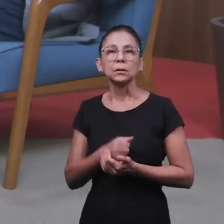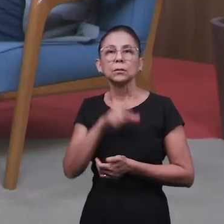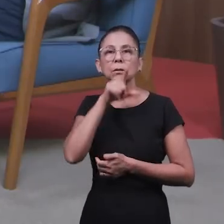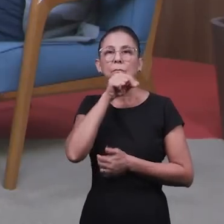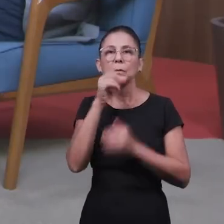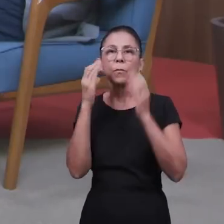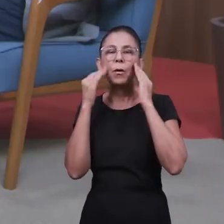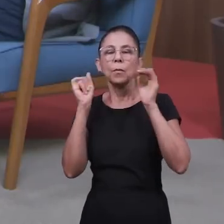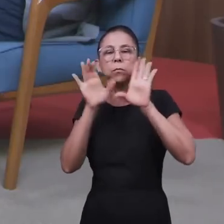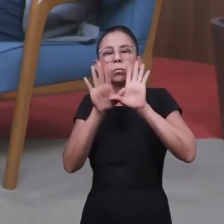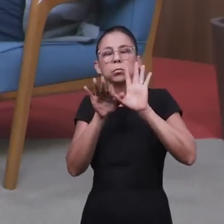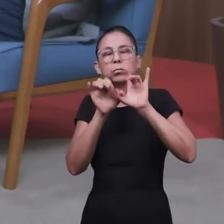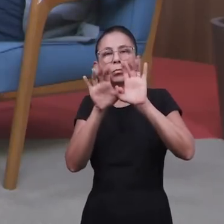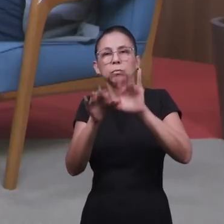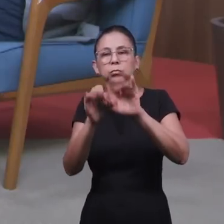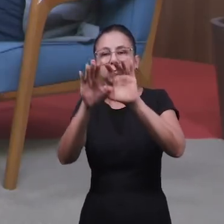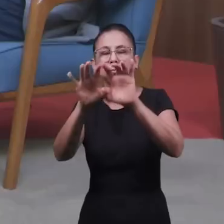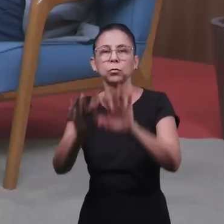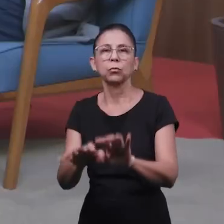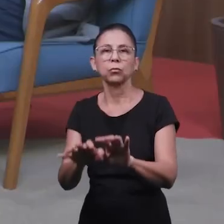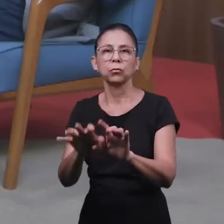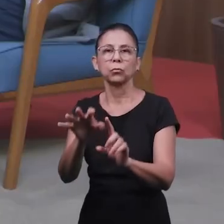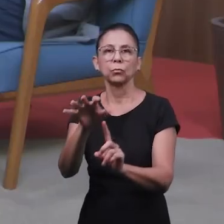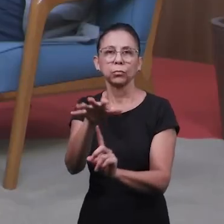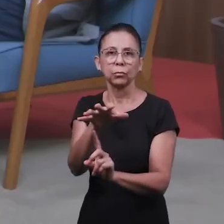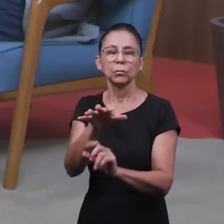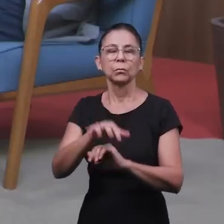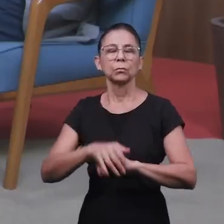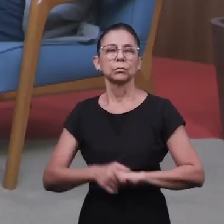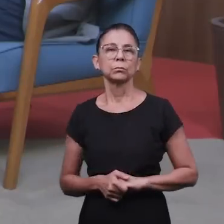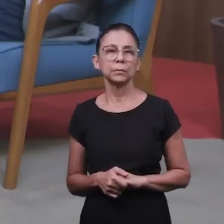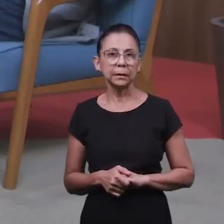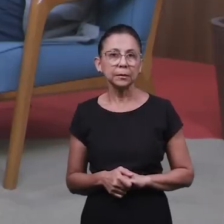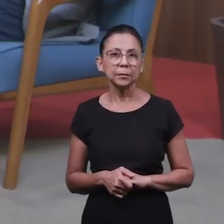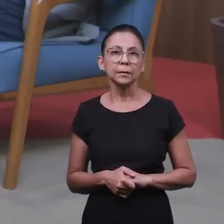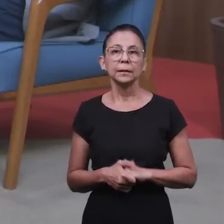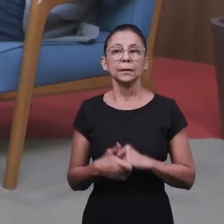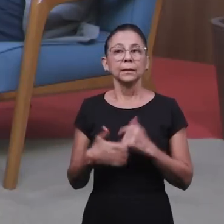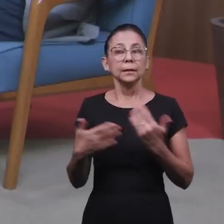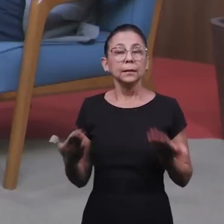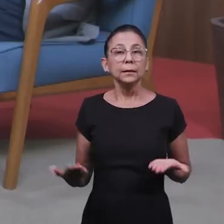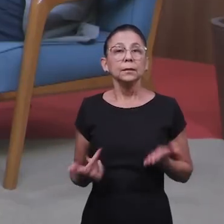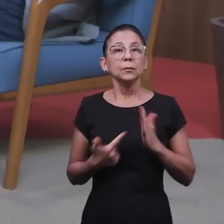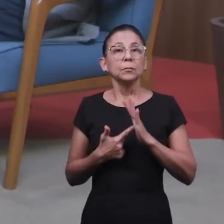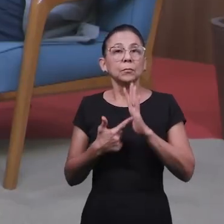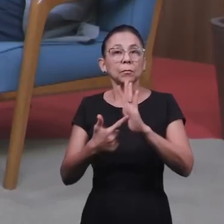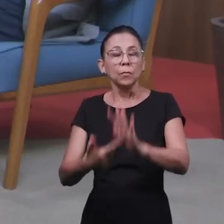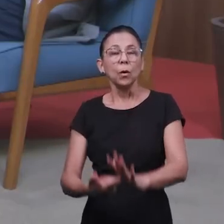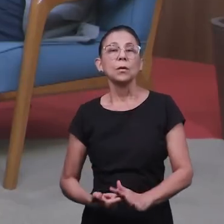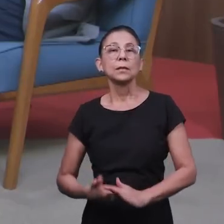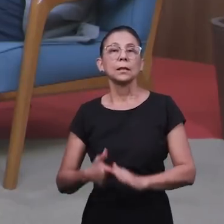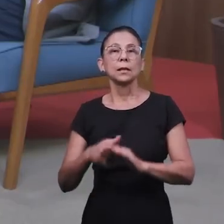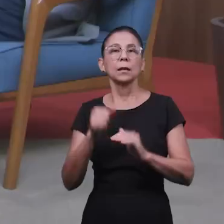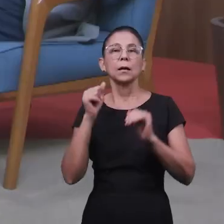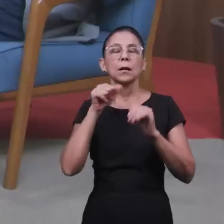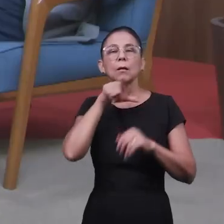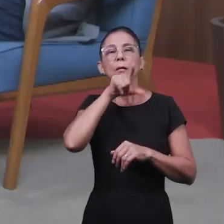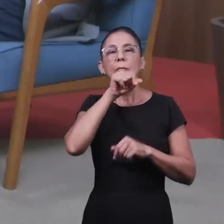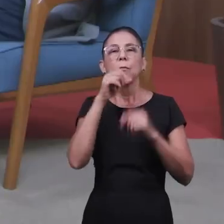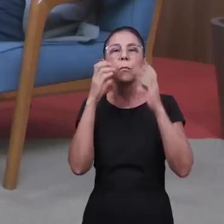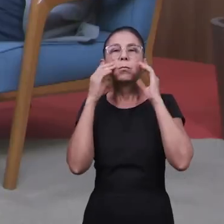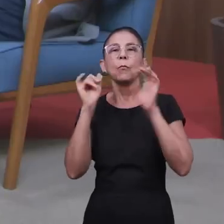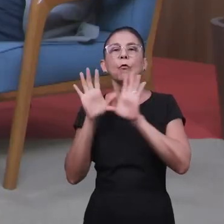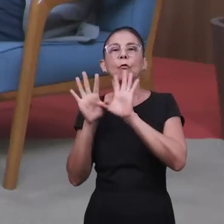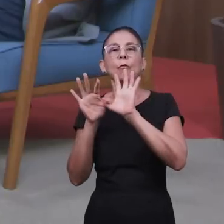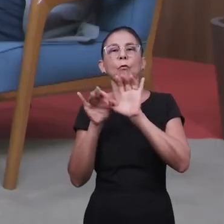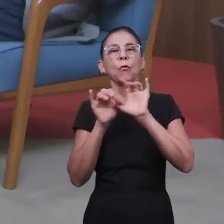Santo, que anda pelas fendas das penhas ou da rocha, que é a palavra, firmada nessa palavra,